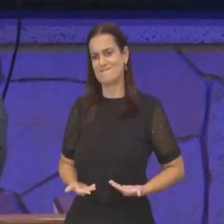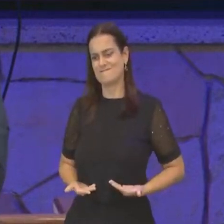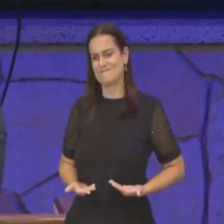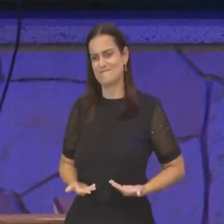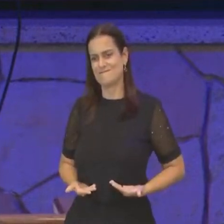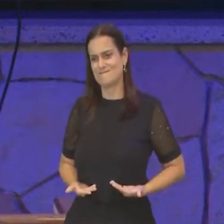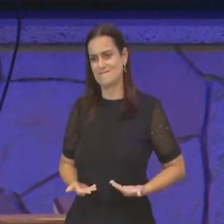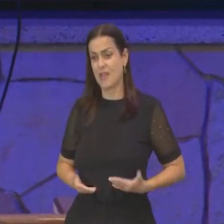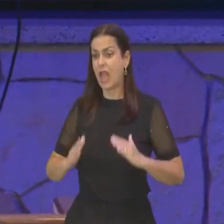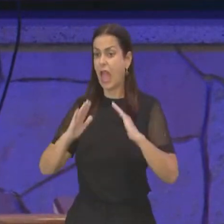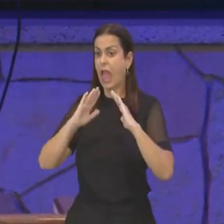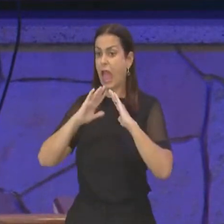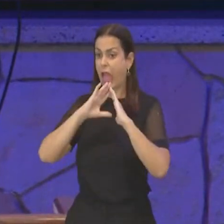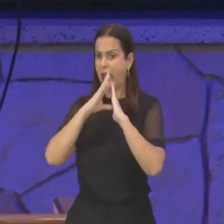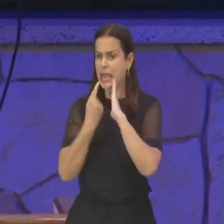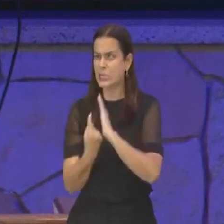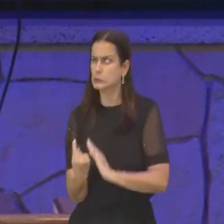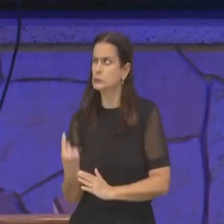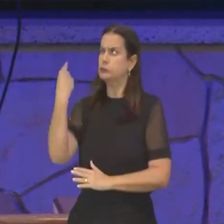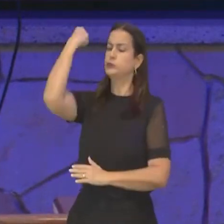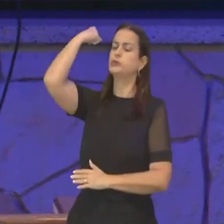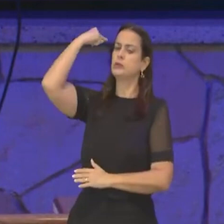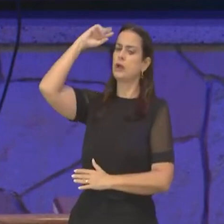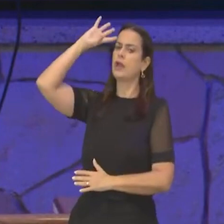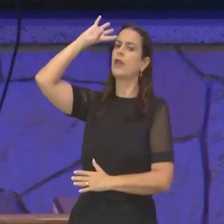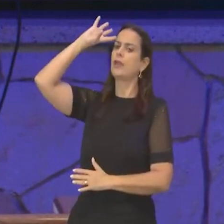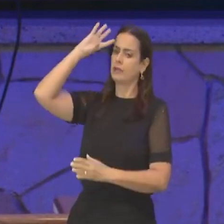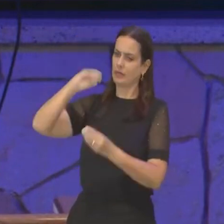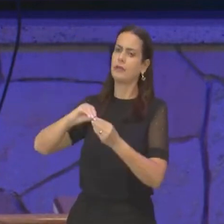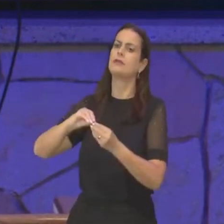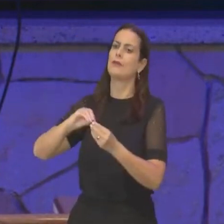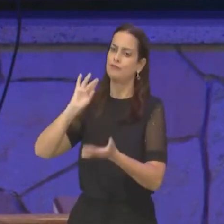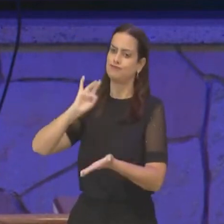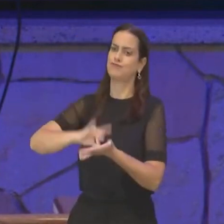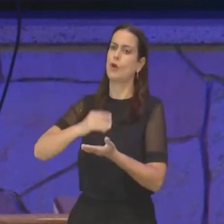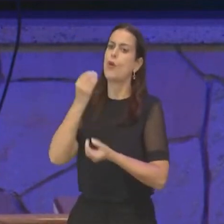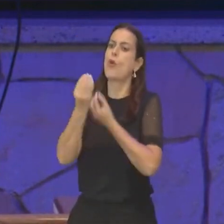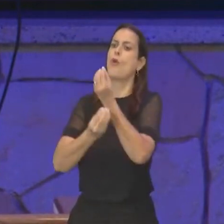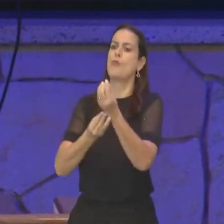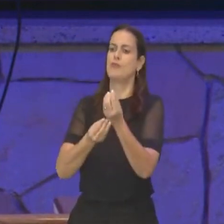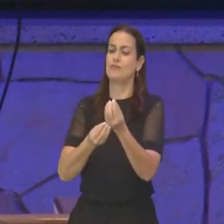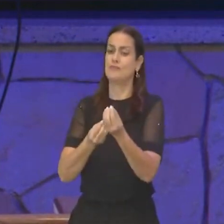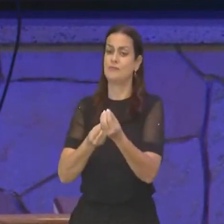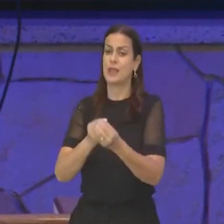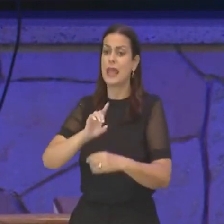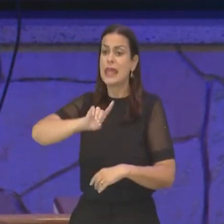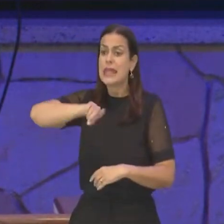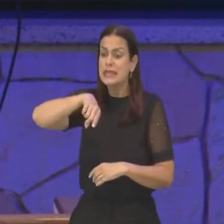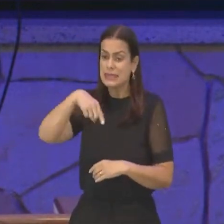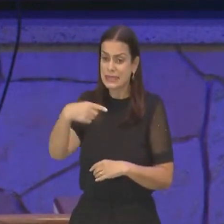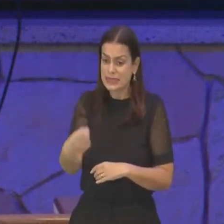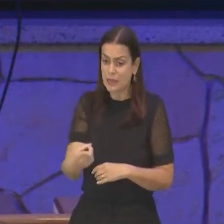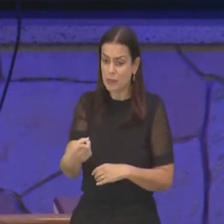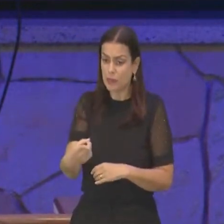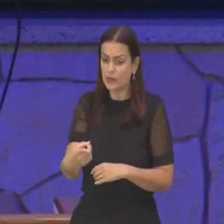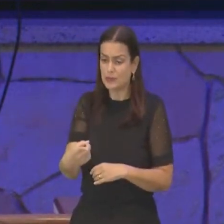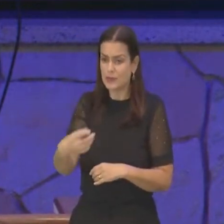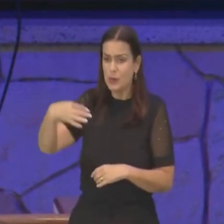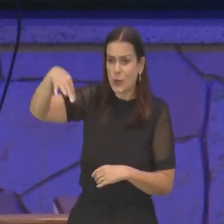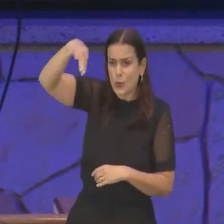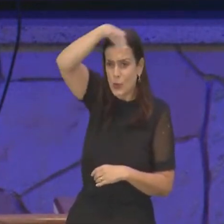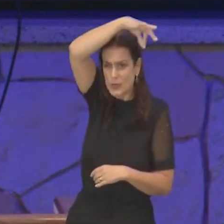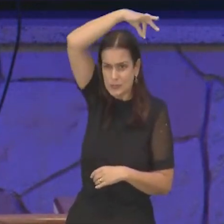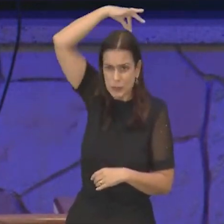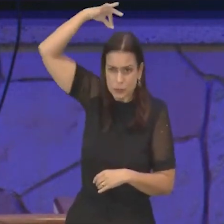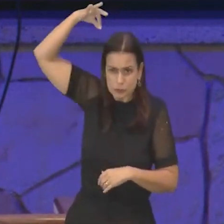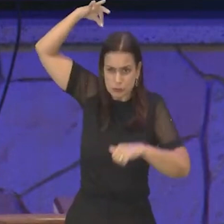E a igreja primitiva entendeu essa verdade. Logo após o derramamento do Espírito